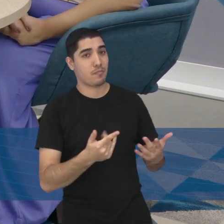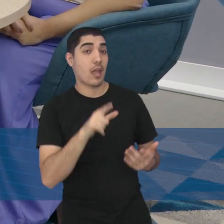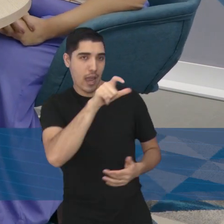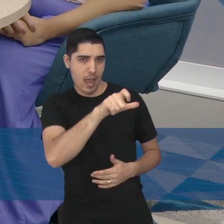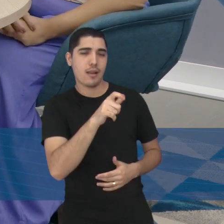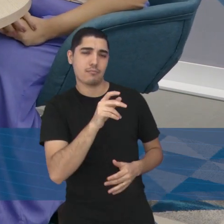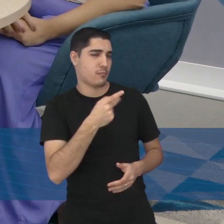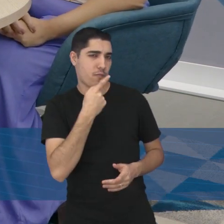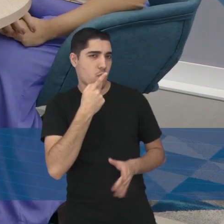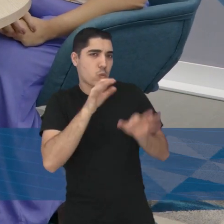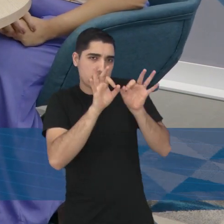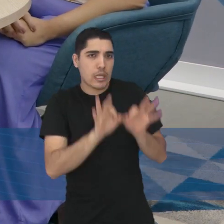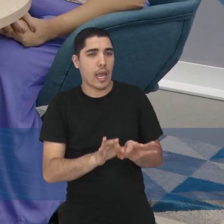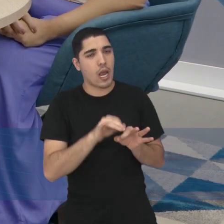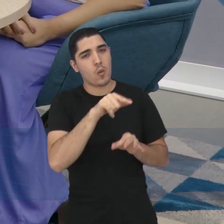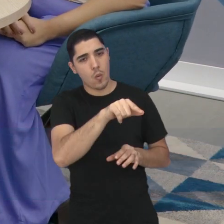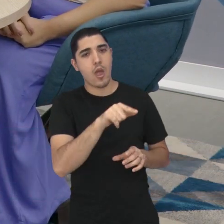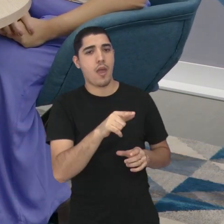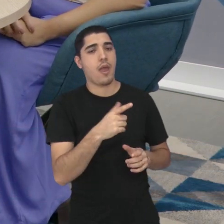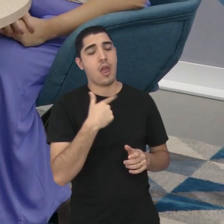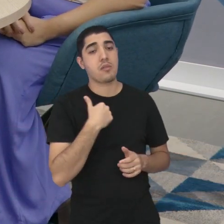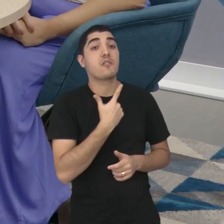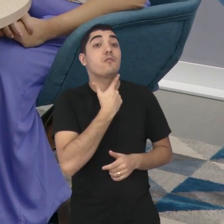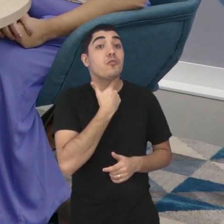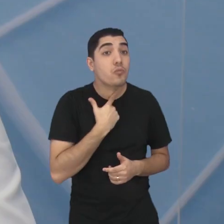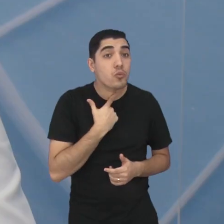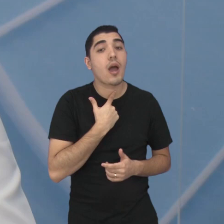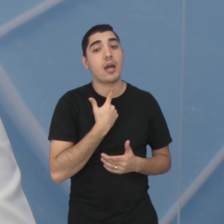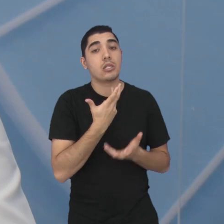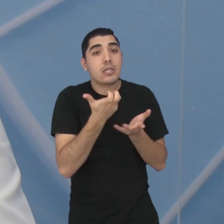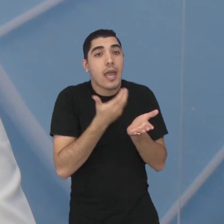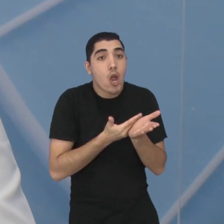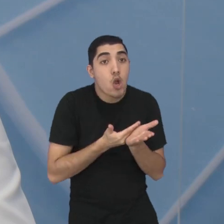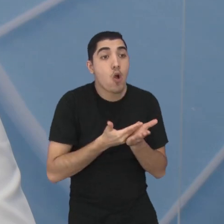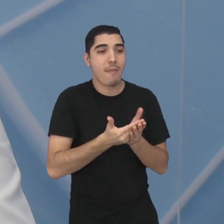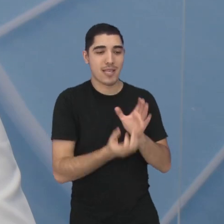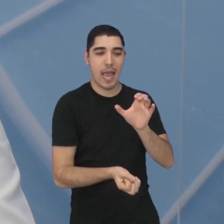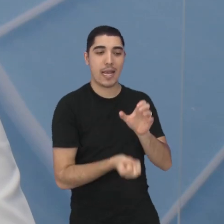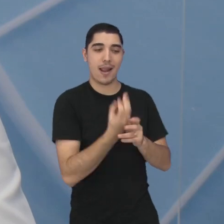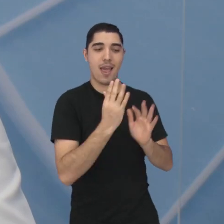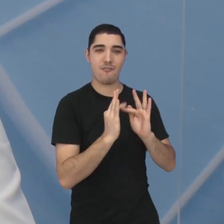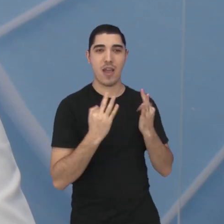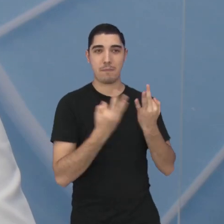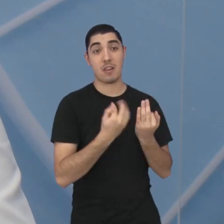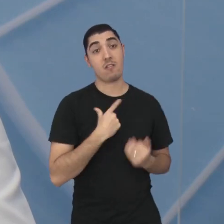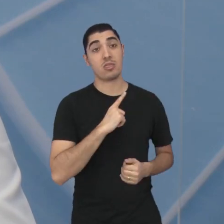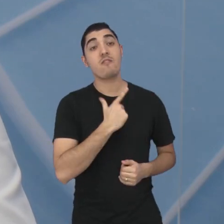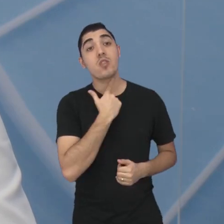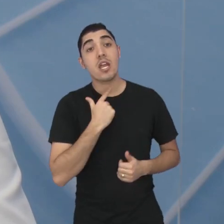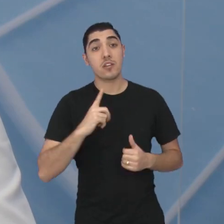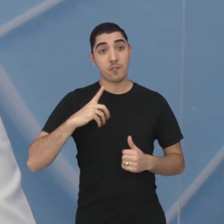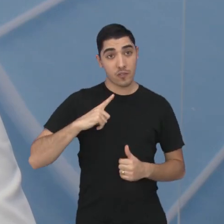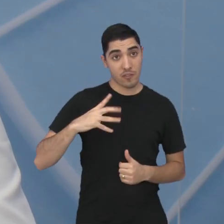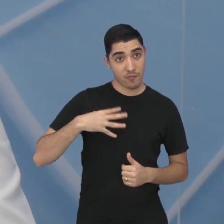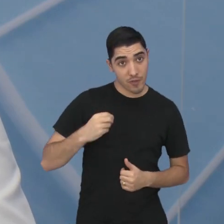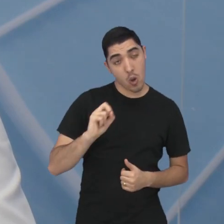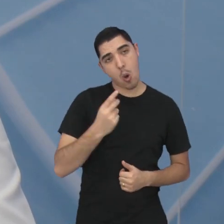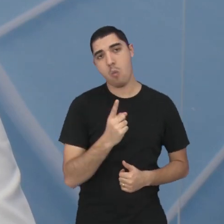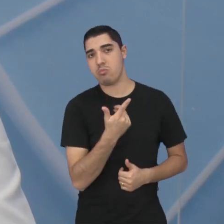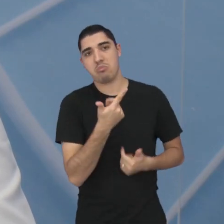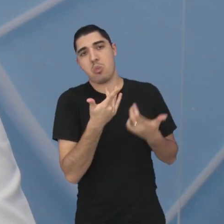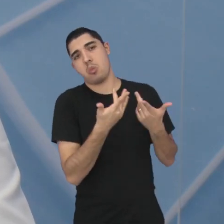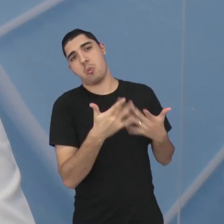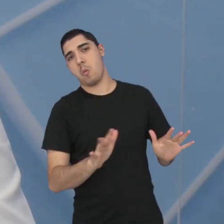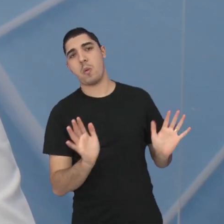que realmente é o planejamento familiar, né? Que vem desse desejo, né, de iniciar uma família, de ter filhos, ou realmente de optar